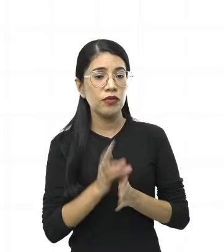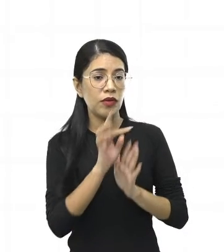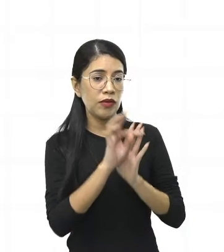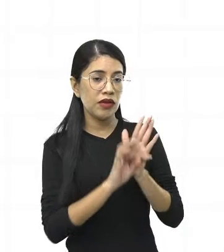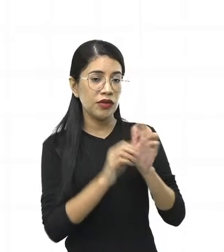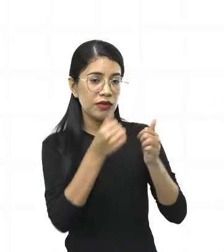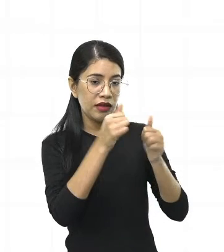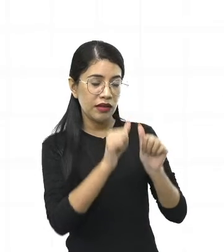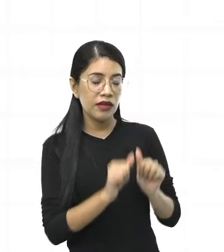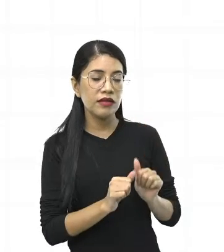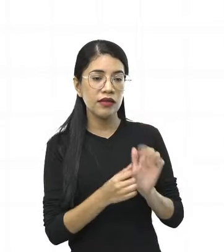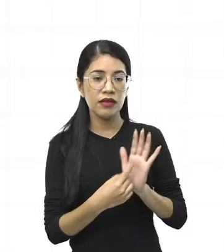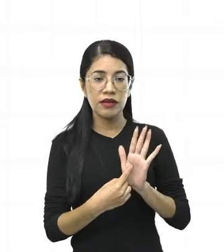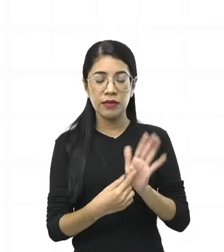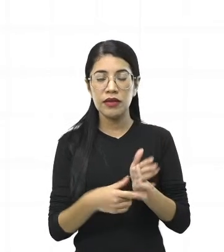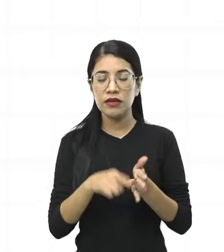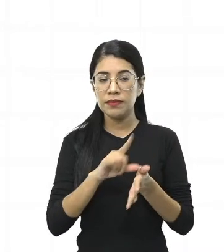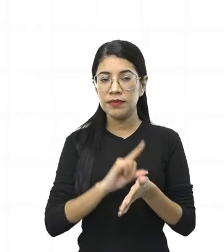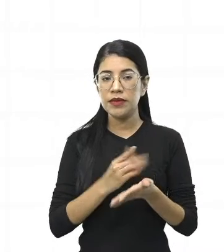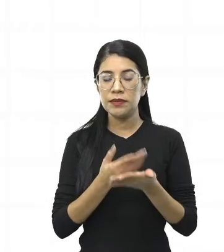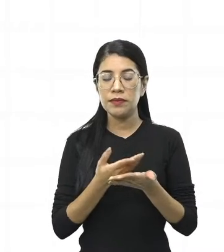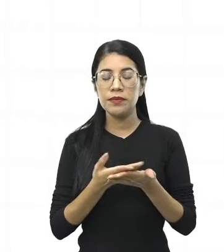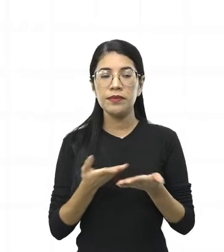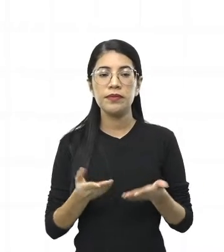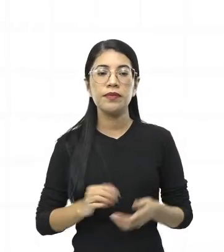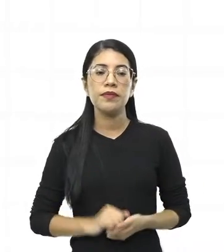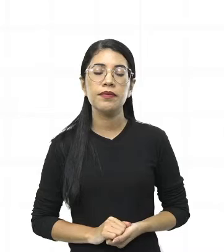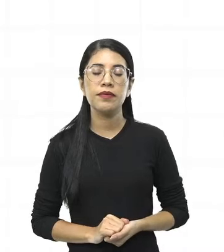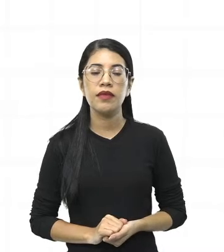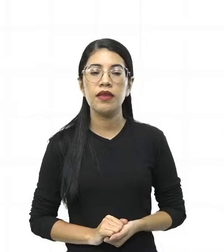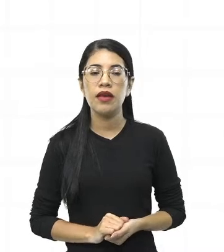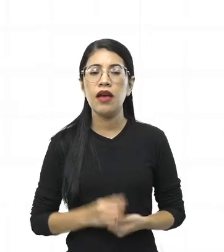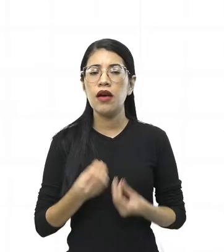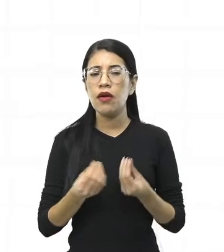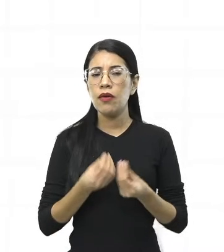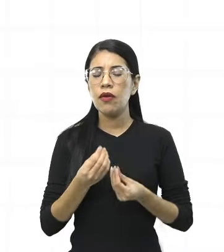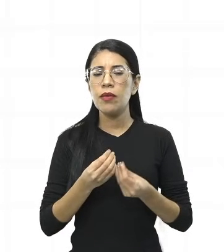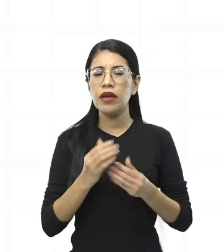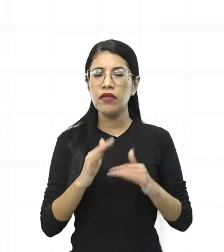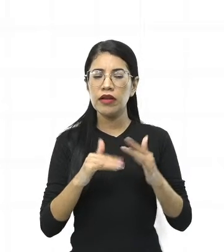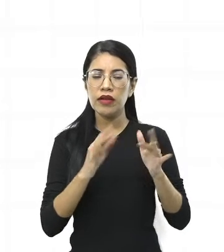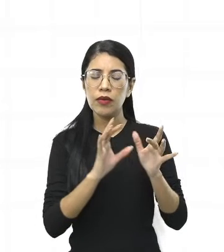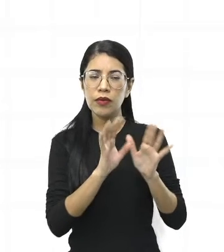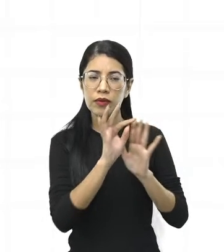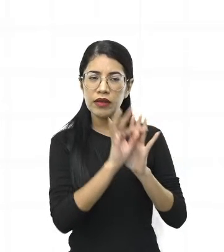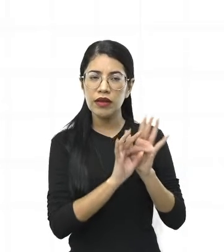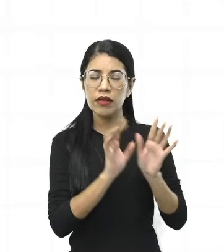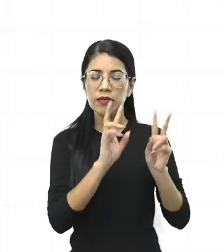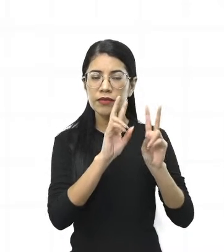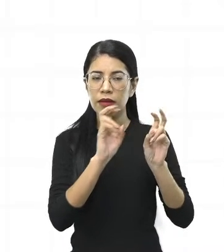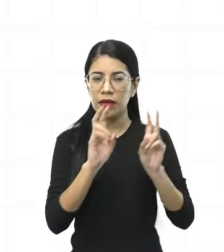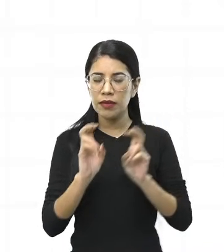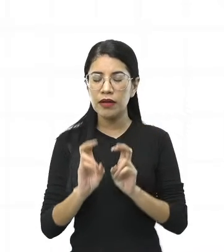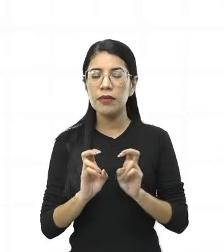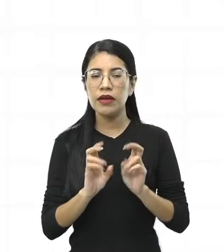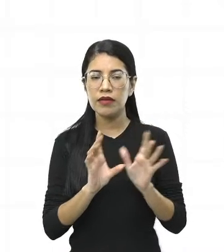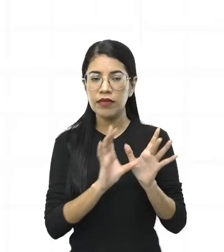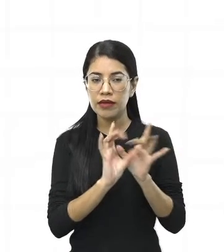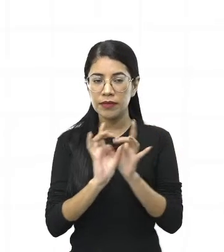que nós trouxemos agora no início da aula, para a gente ver essa progressão temática, certo? Vamos